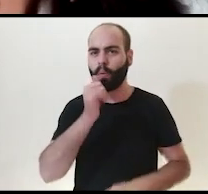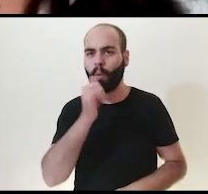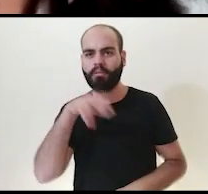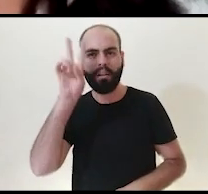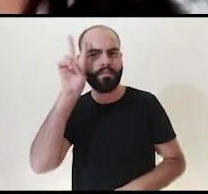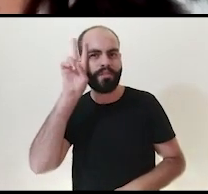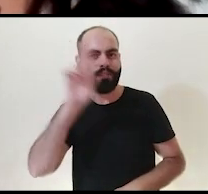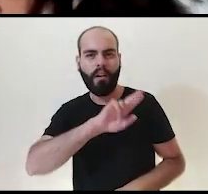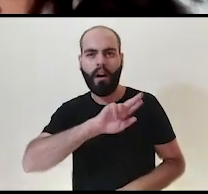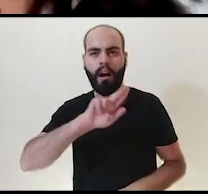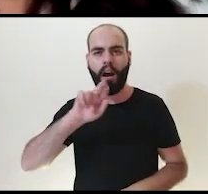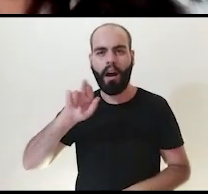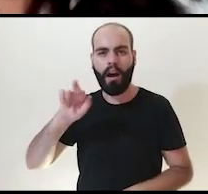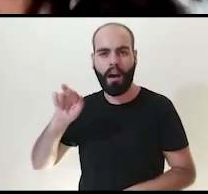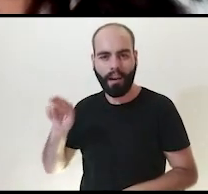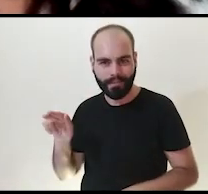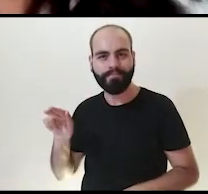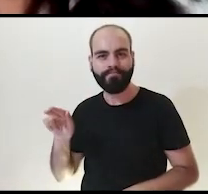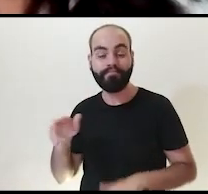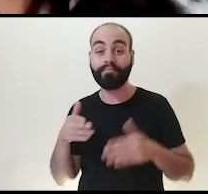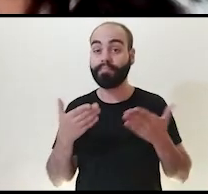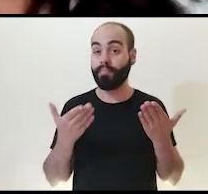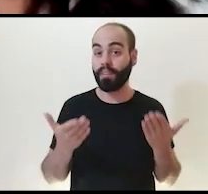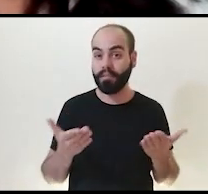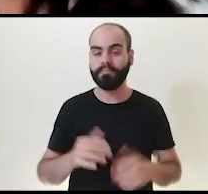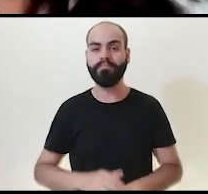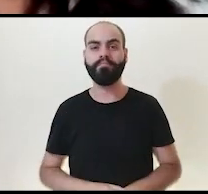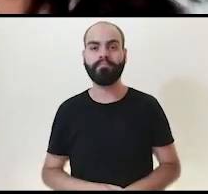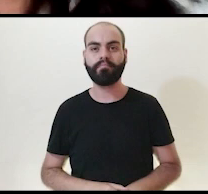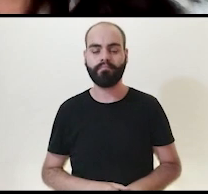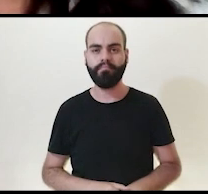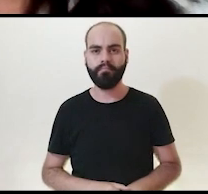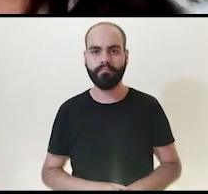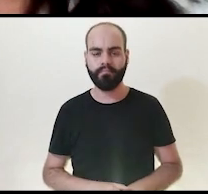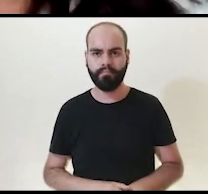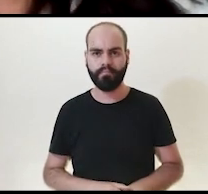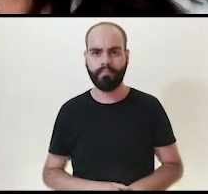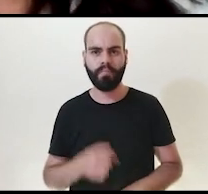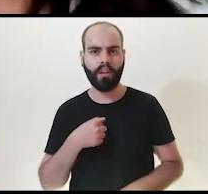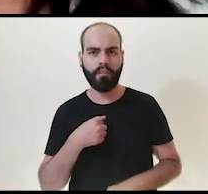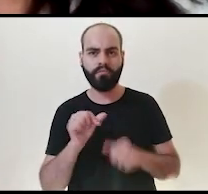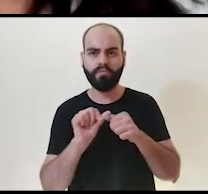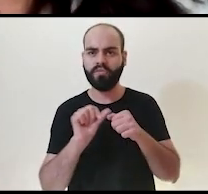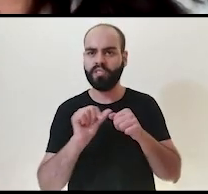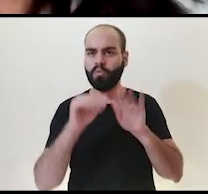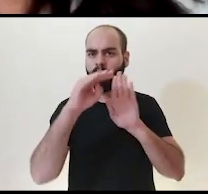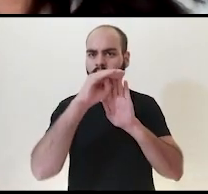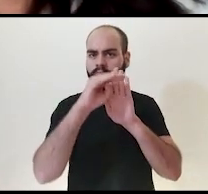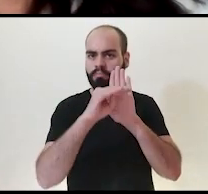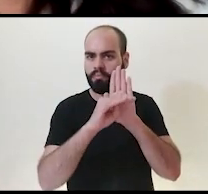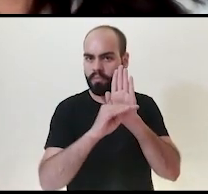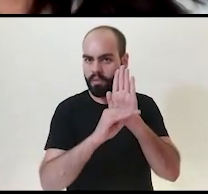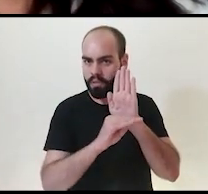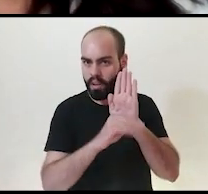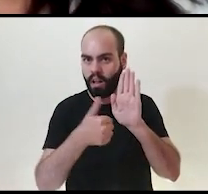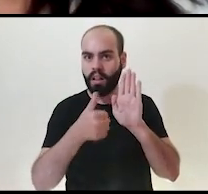Sim. né. E, bom, aí eu trouxe, então, coloquei uma listinha de 10 dicas